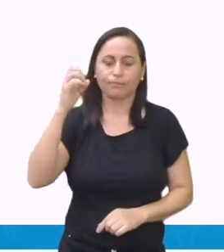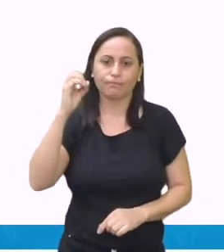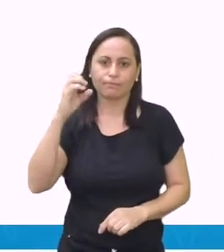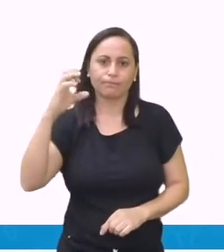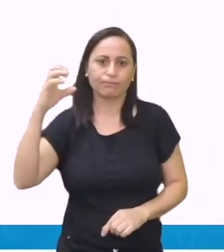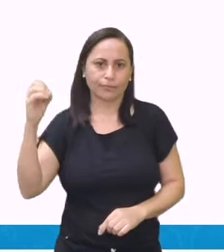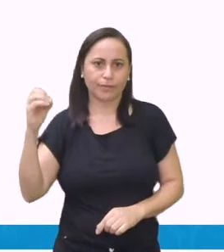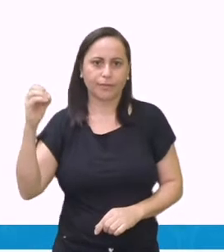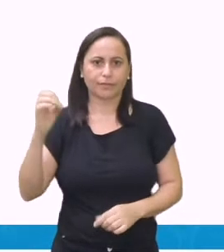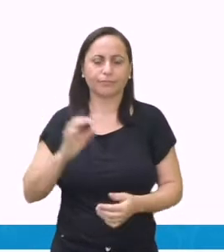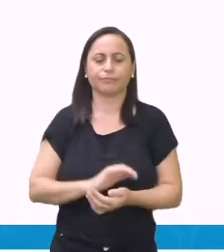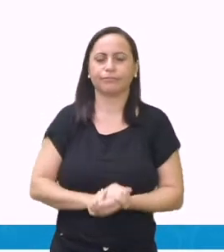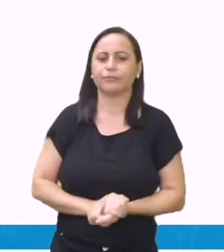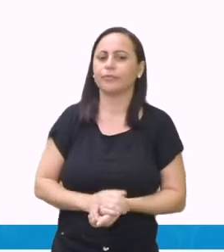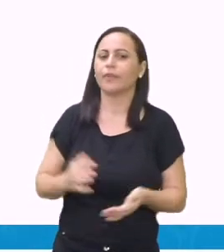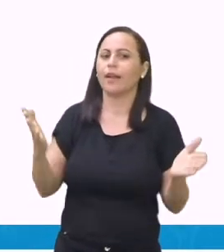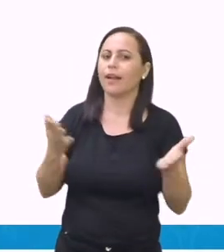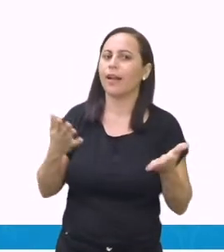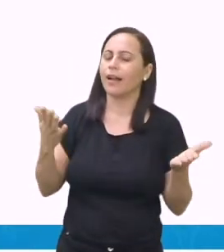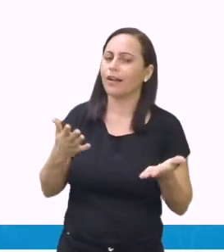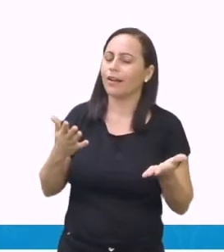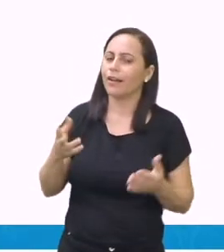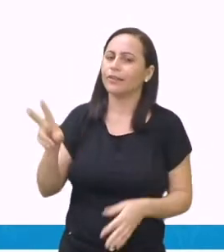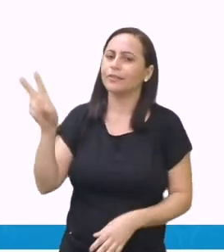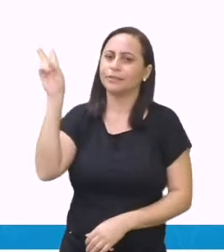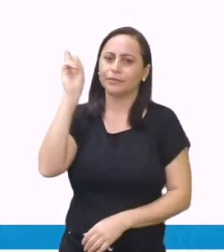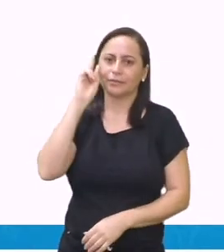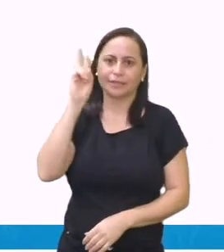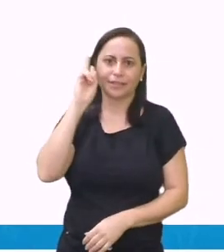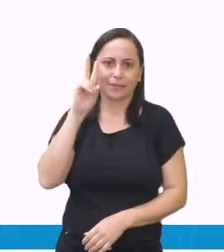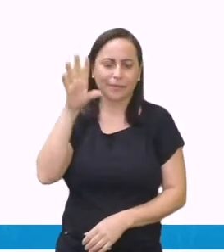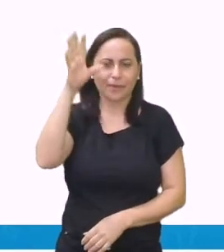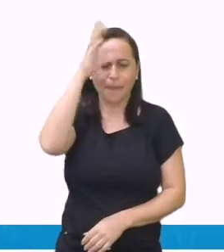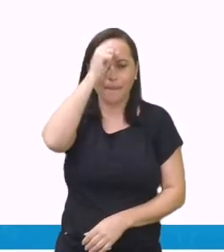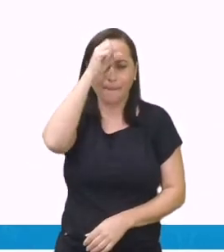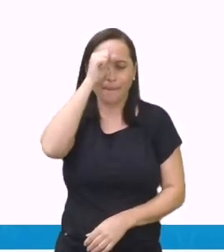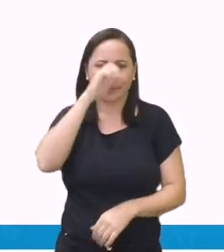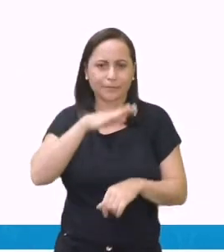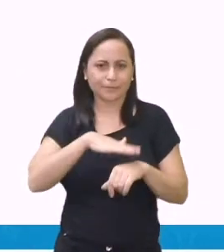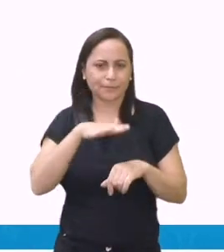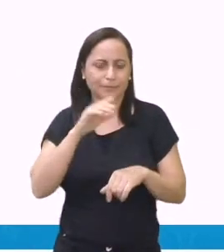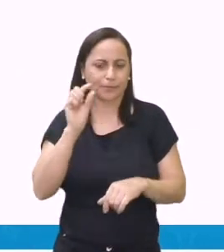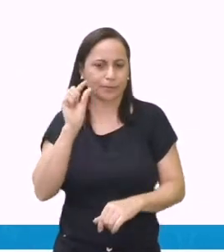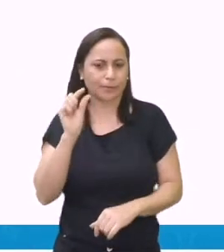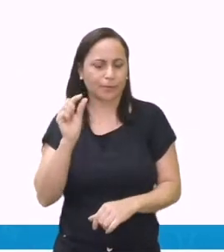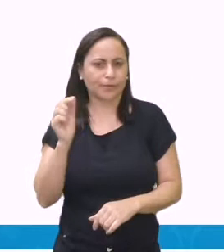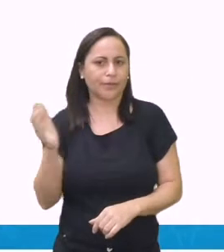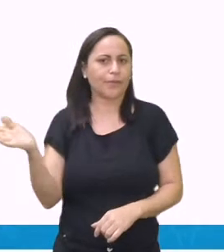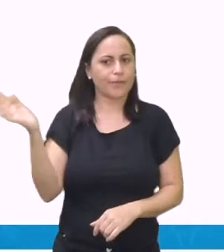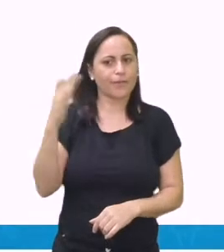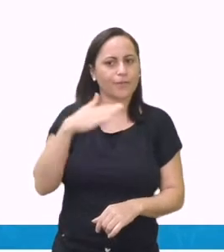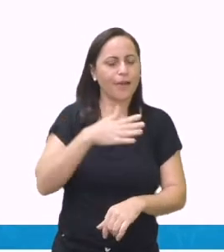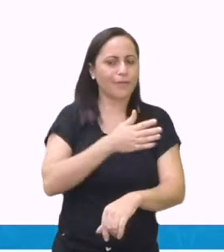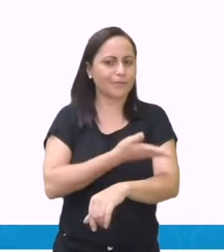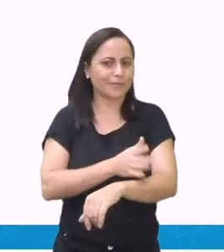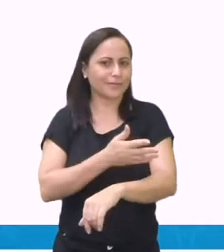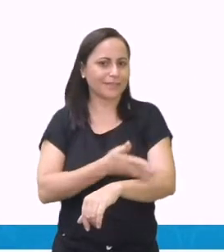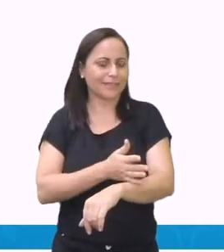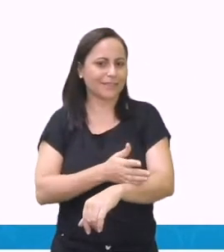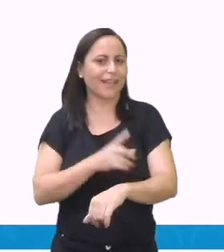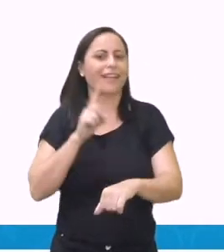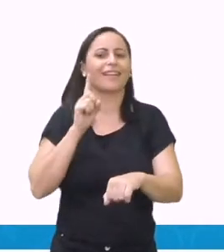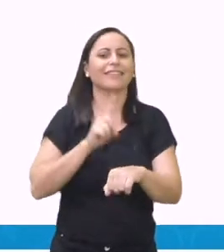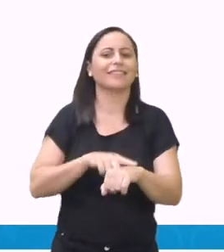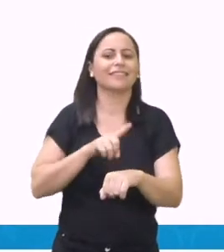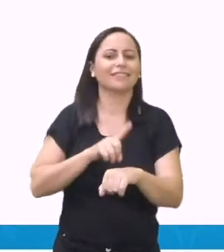unidades. E agora, relembrando e aprendendo um pouquinho mais, nós vamos praticar, porque chegou a